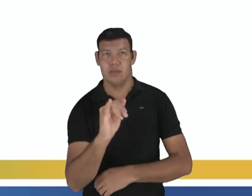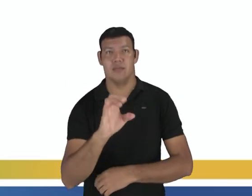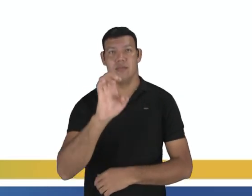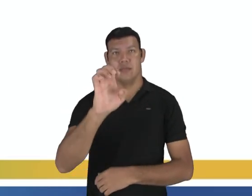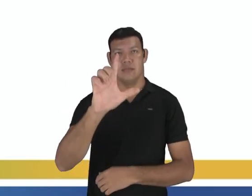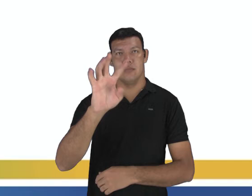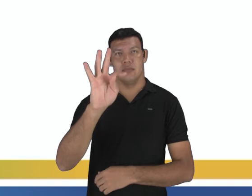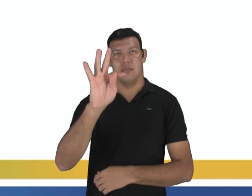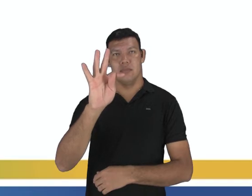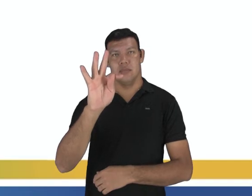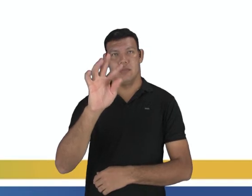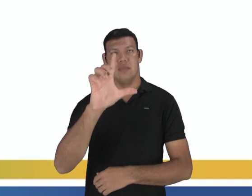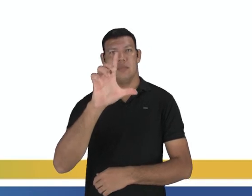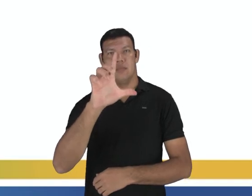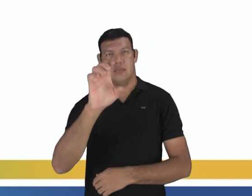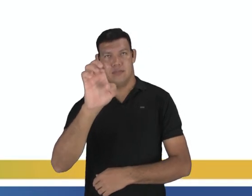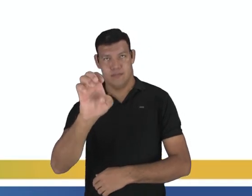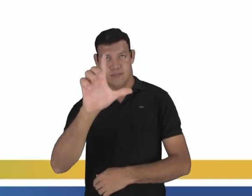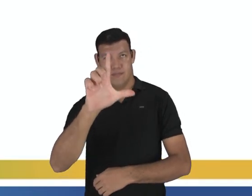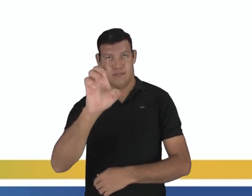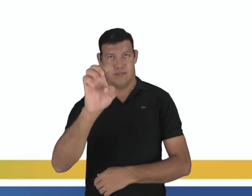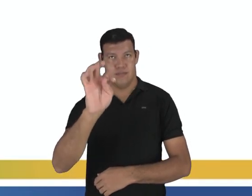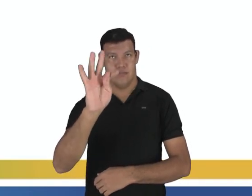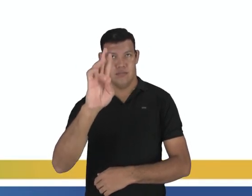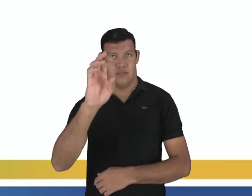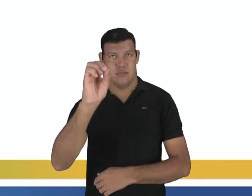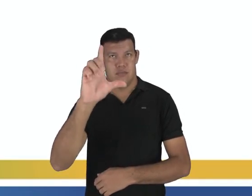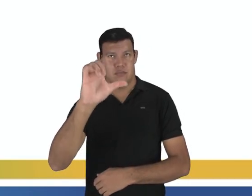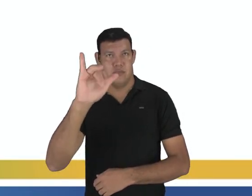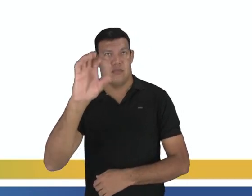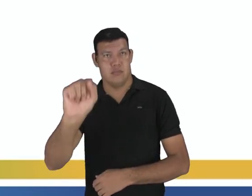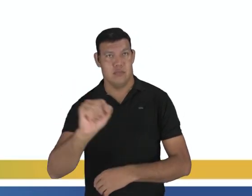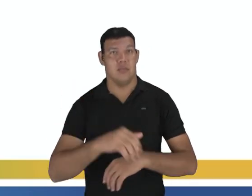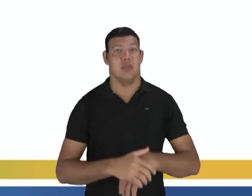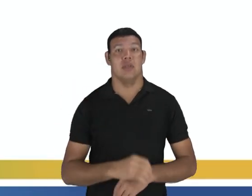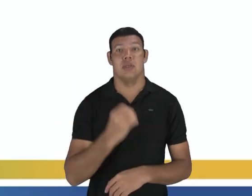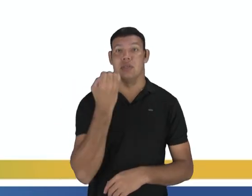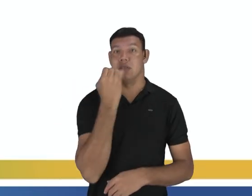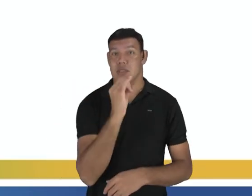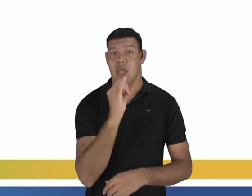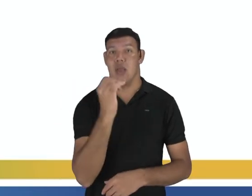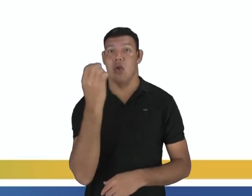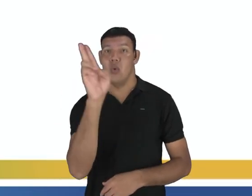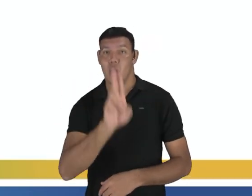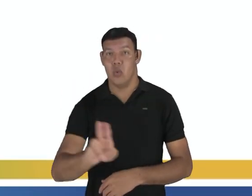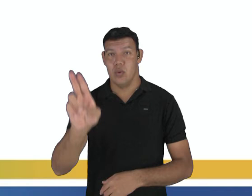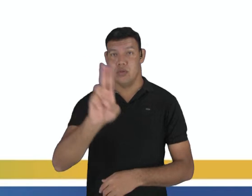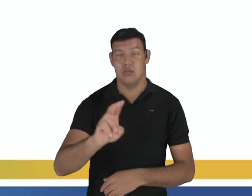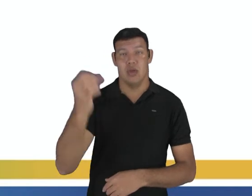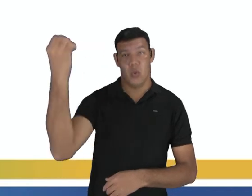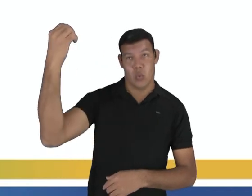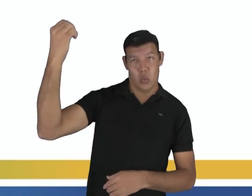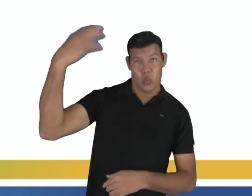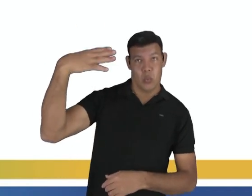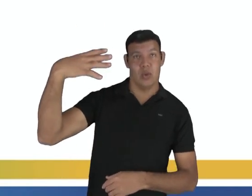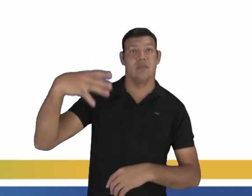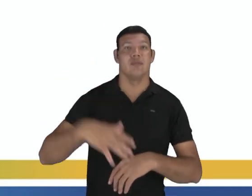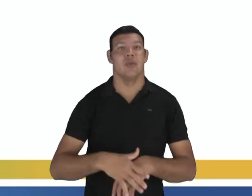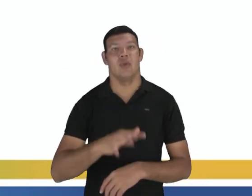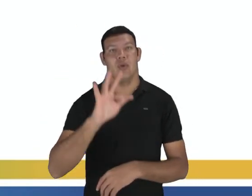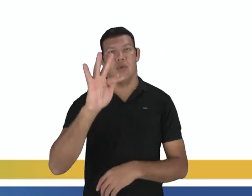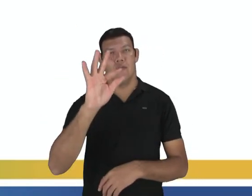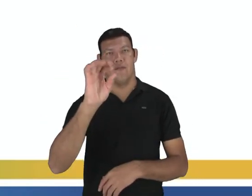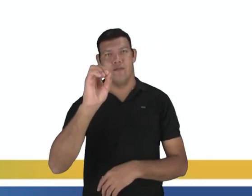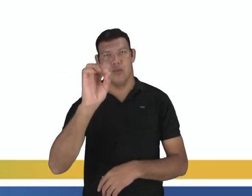de eletrólise. E se a gente utilizar a luz, ela recebe o nome de fotólise. Então,